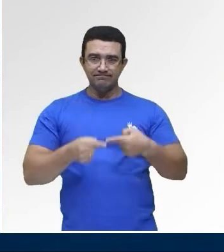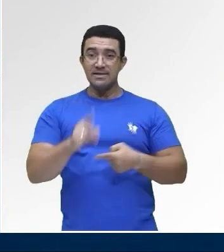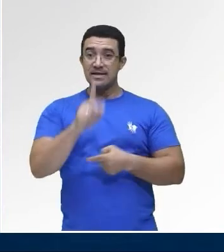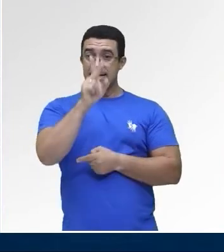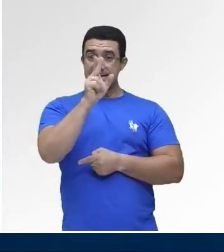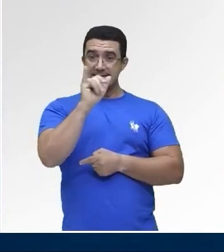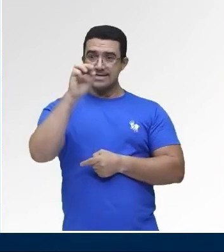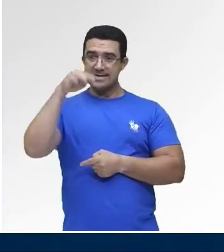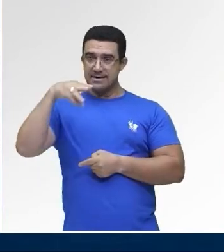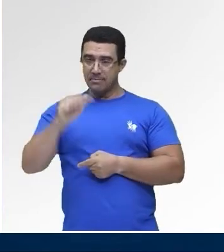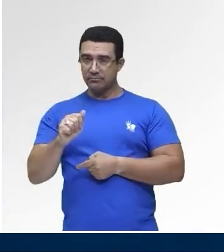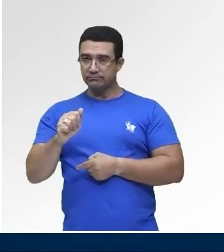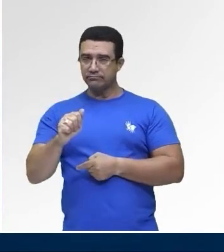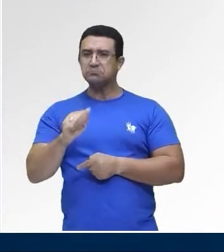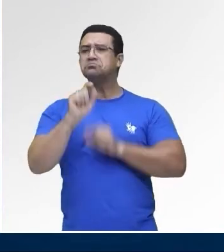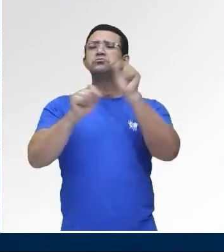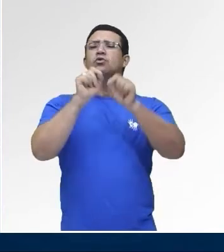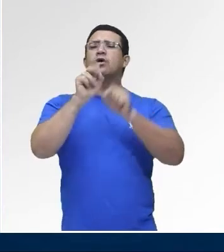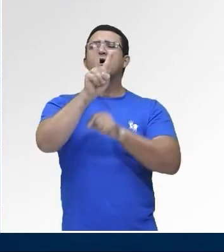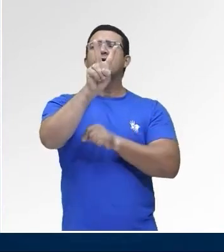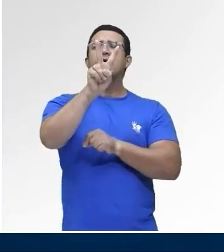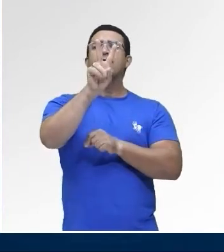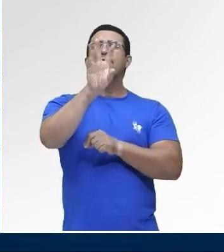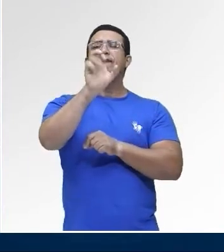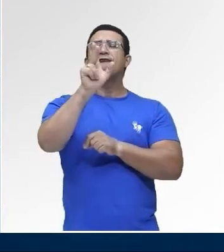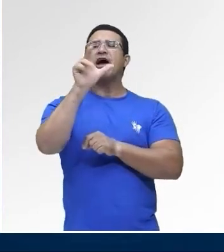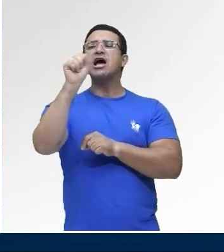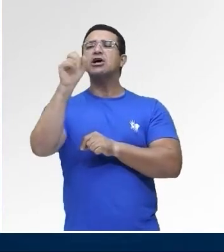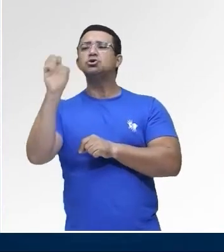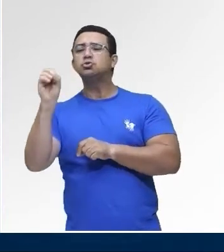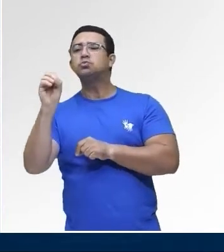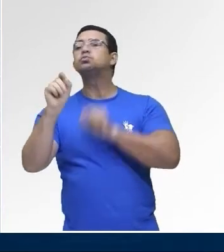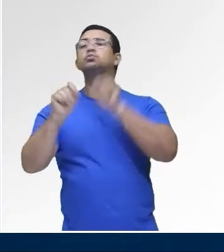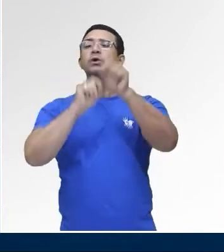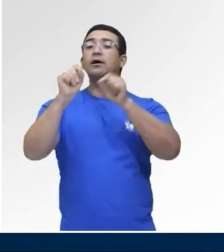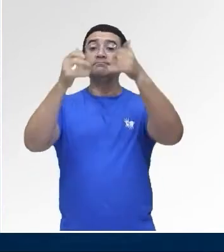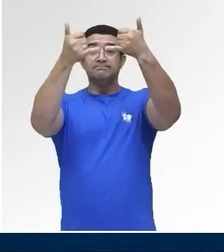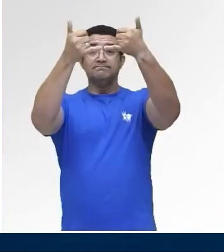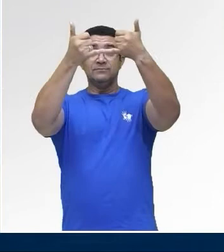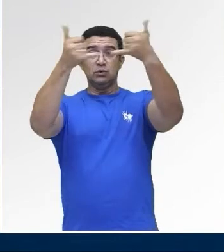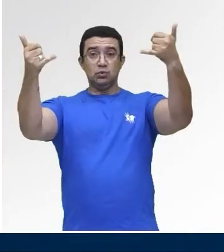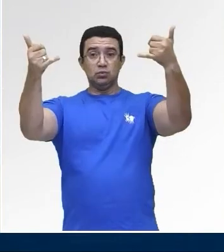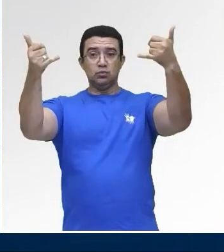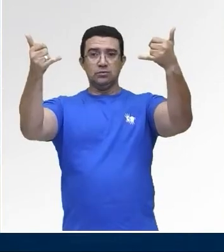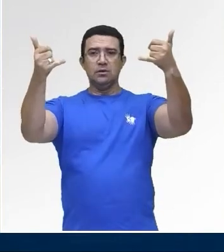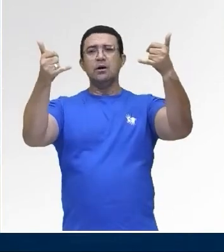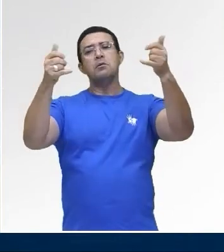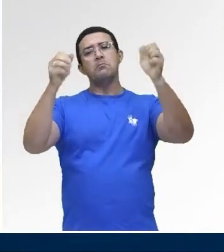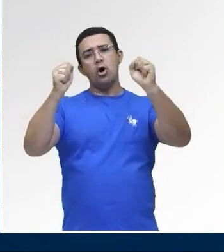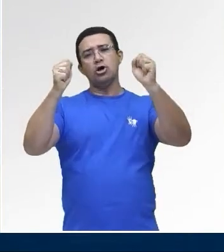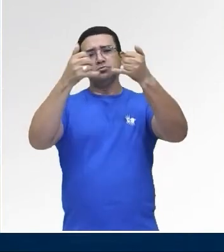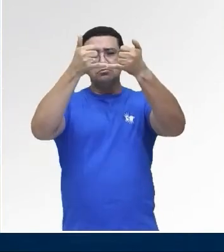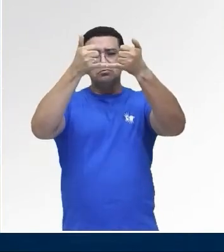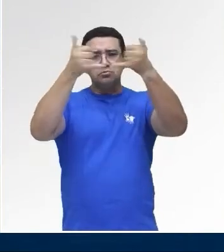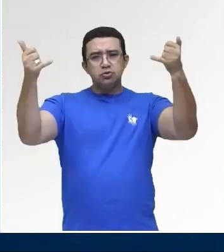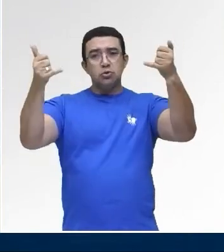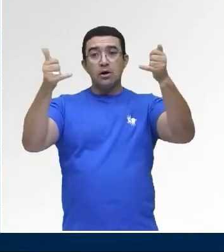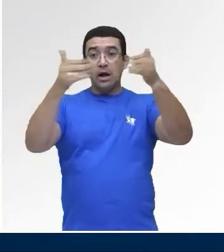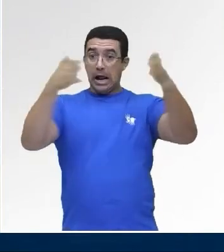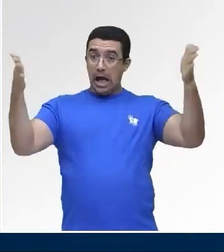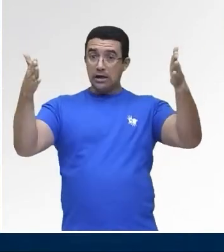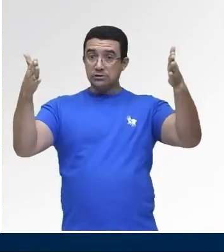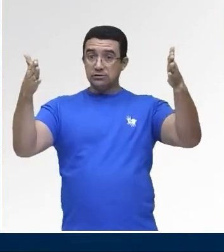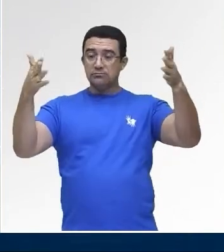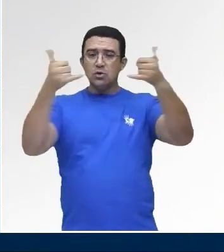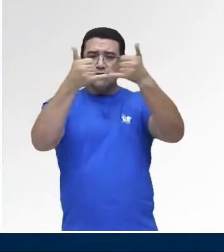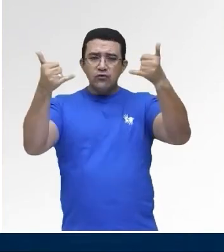do poema, seja ele longo, curto, vai ser o verso, esse vai ser o